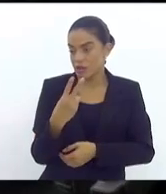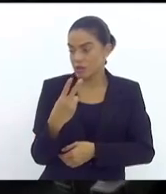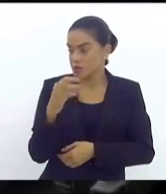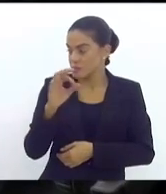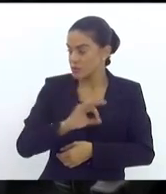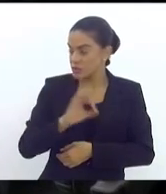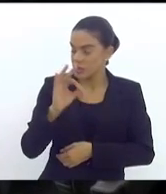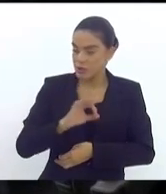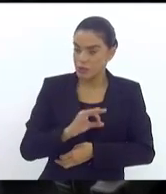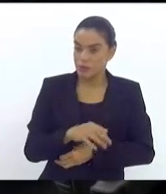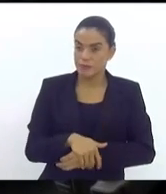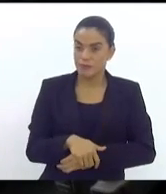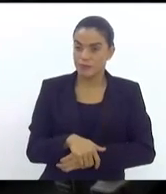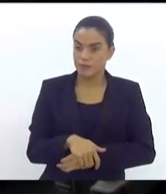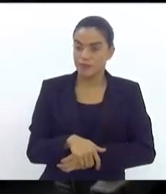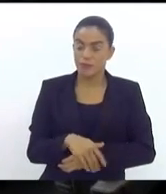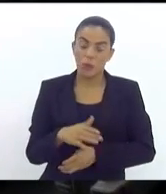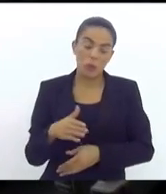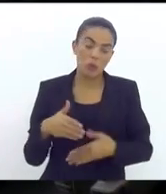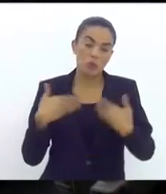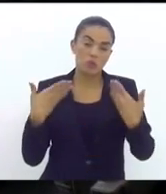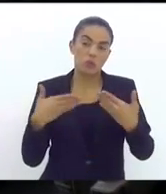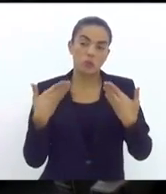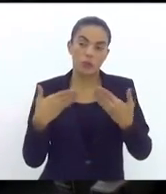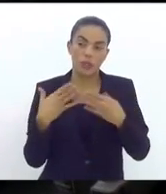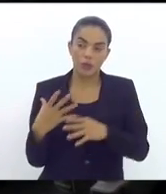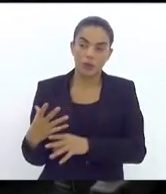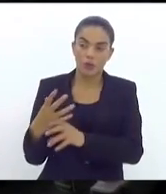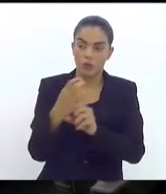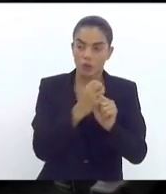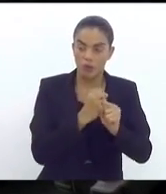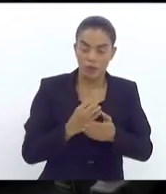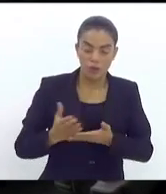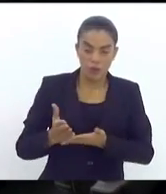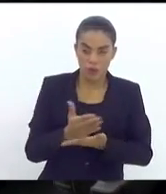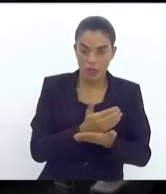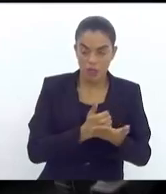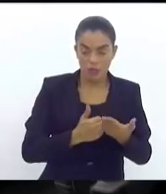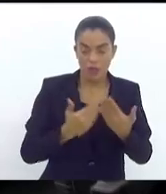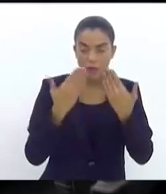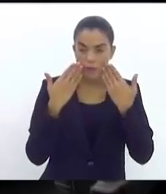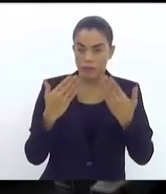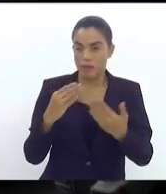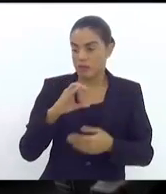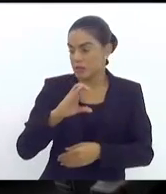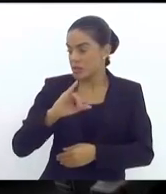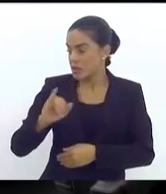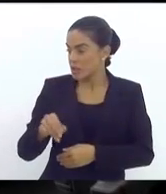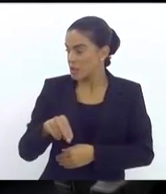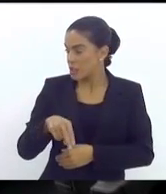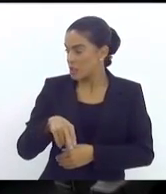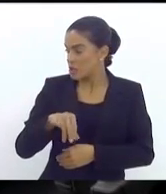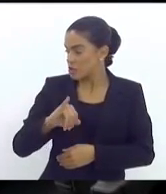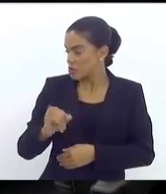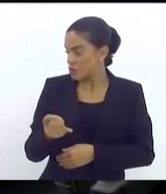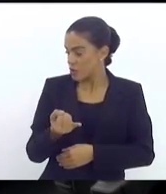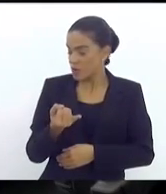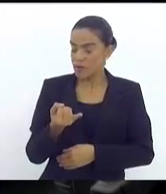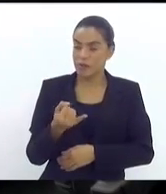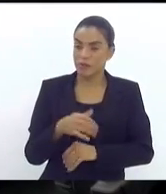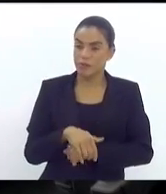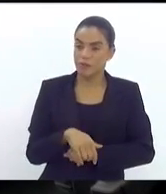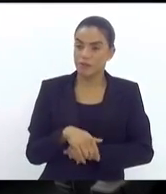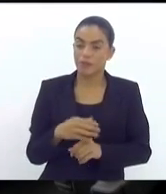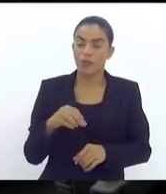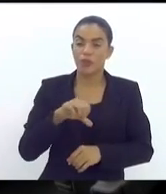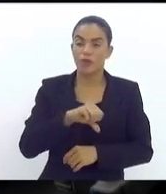32%. Não surpreende, portanto, os dados apresentados pelo CNJ relativos aos casos de erro de reconhecimento.